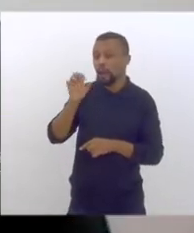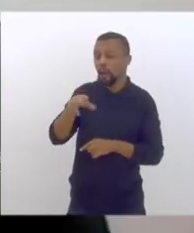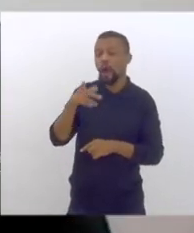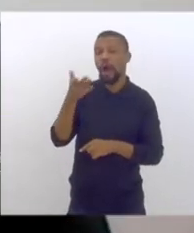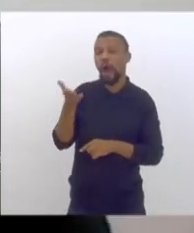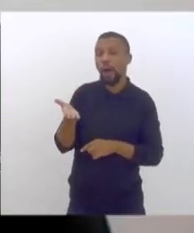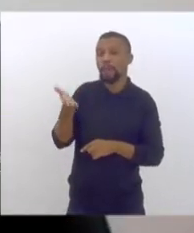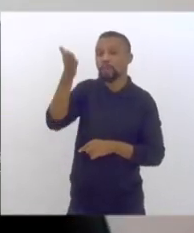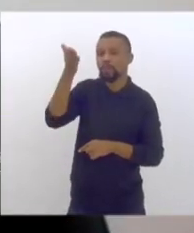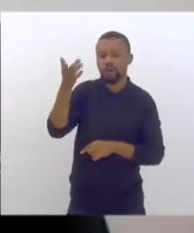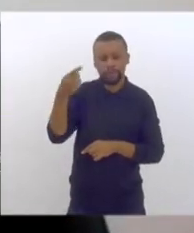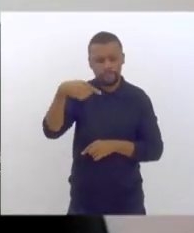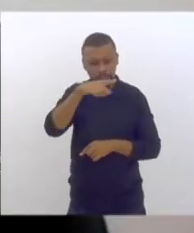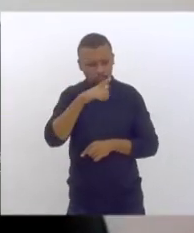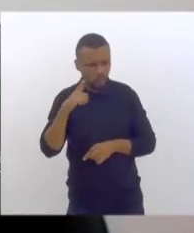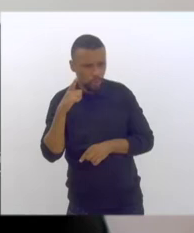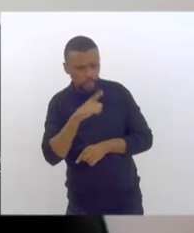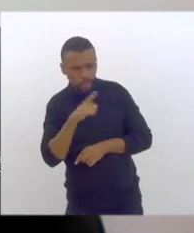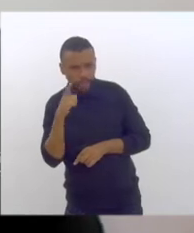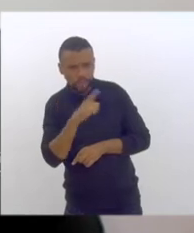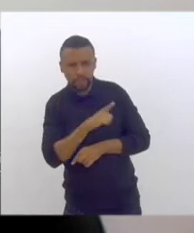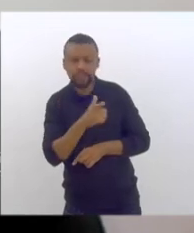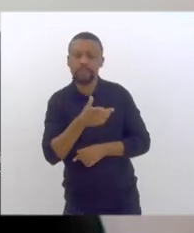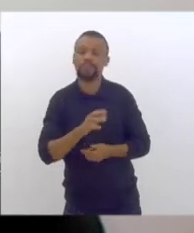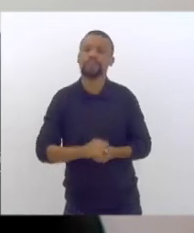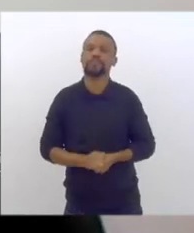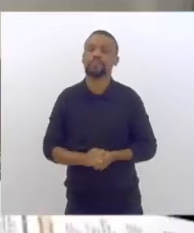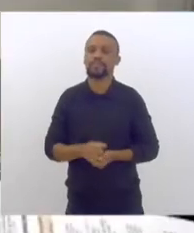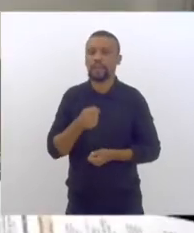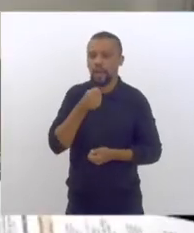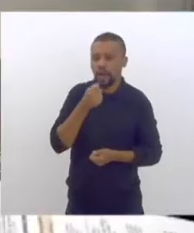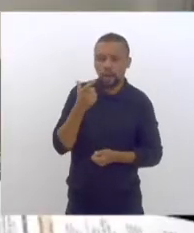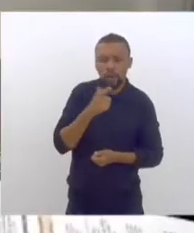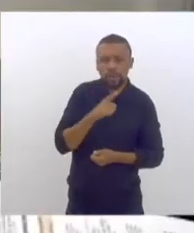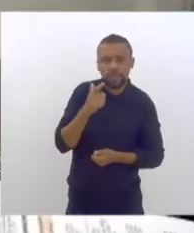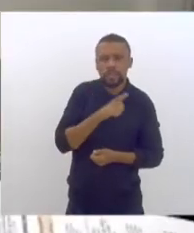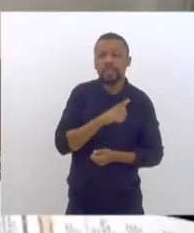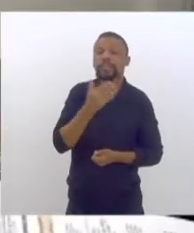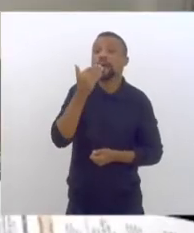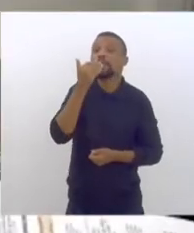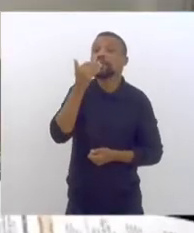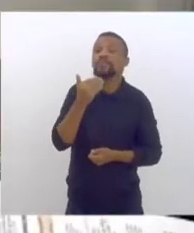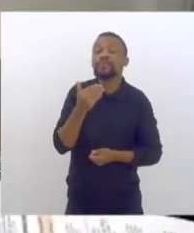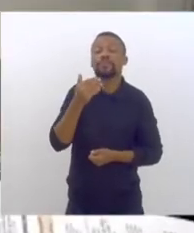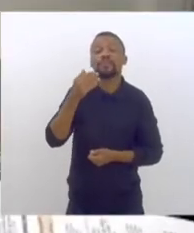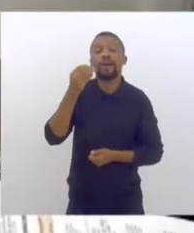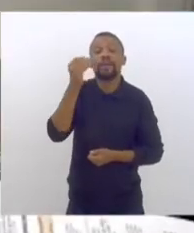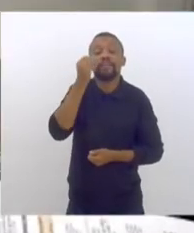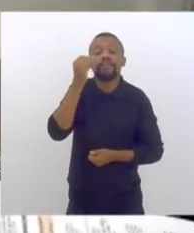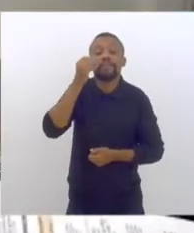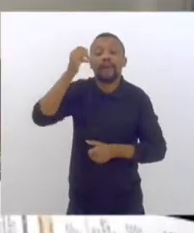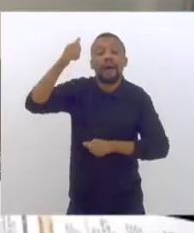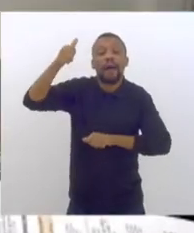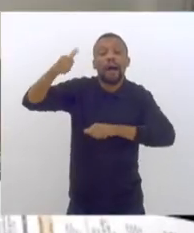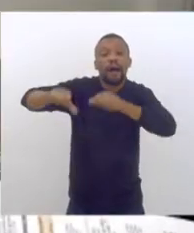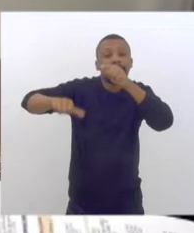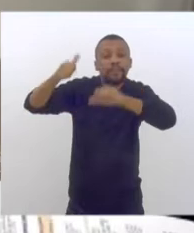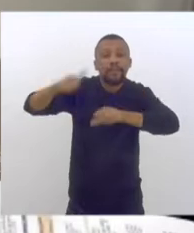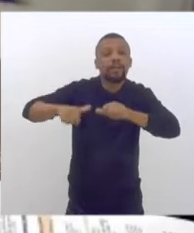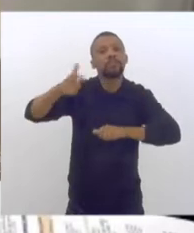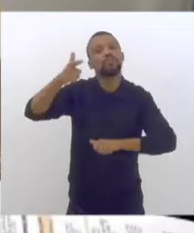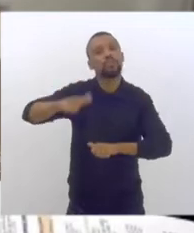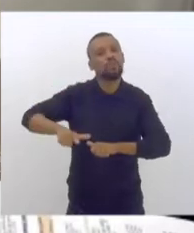seu presidente quebrou deck seco eu moro em casa tá me ofertas dois Paulo tá pedindo eu tô pedindo vista do